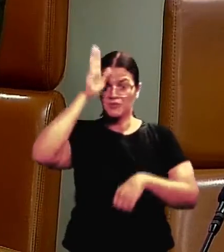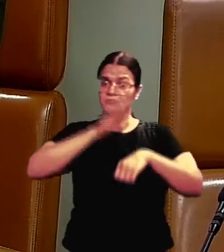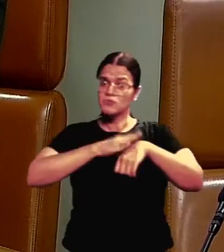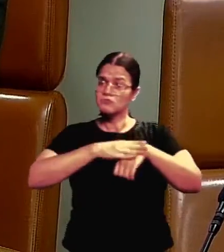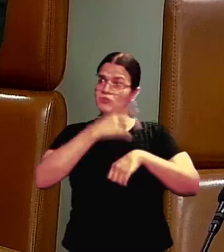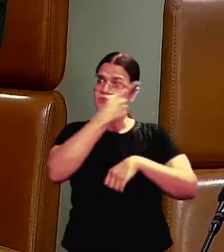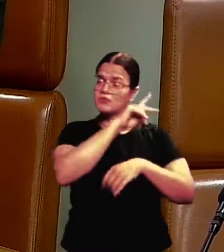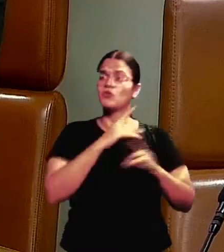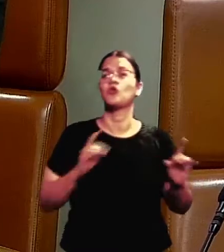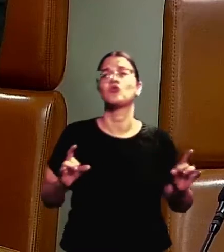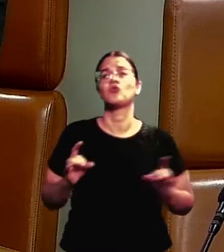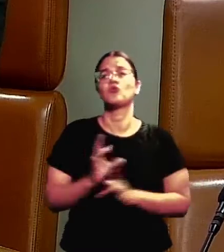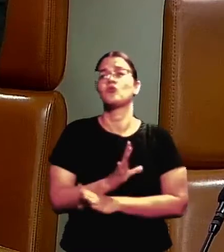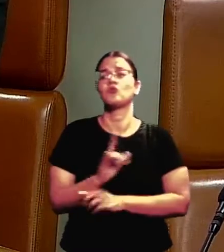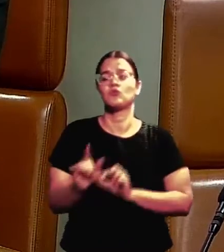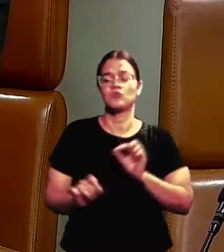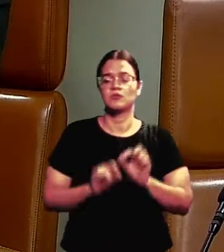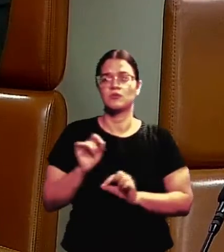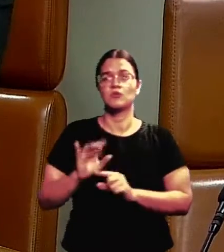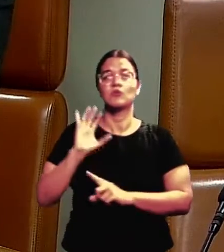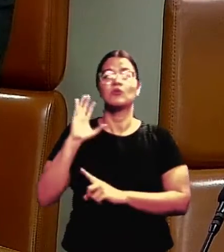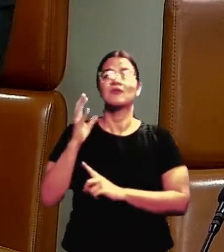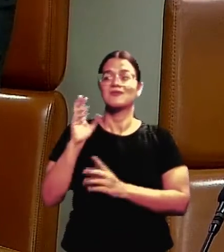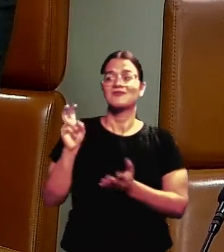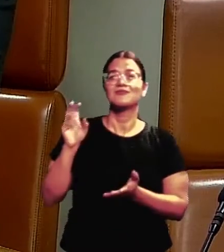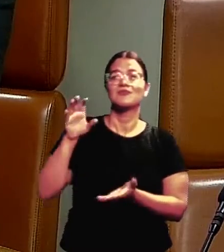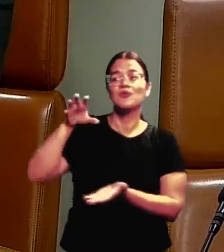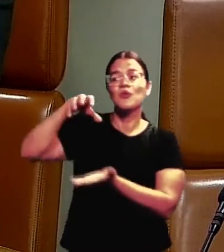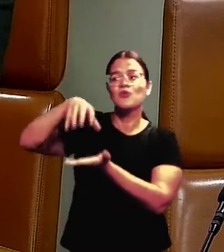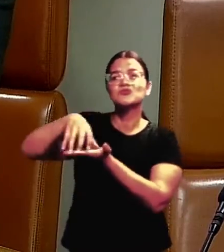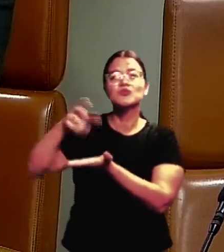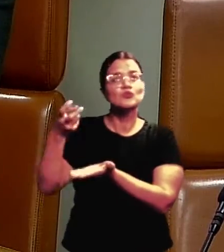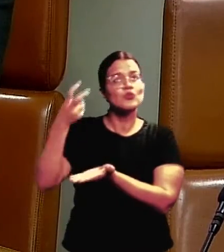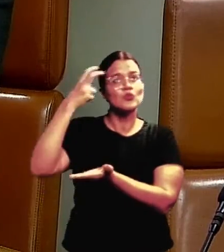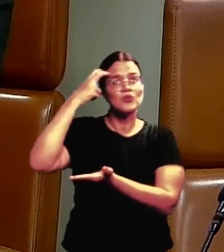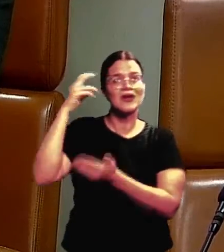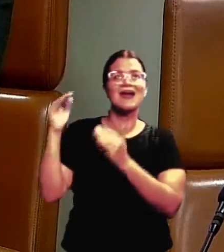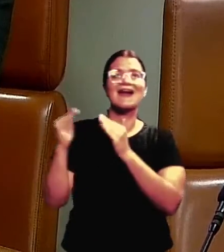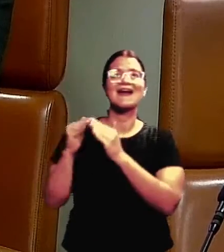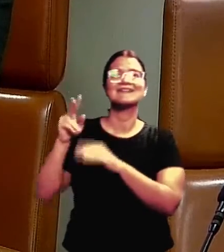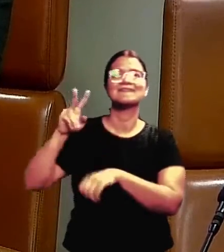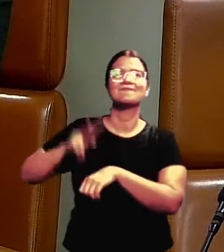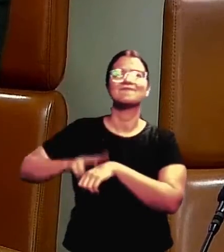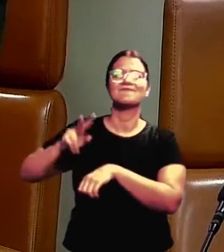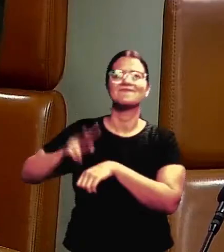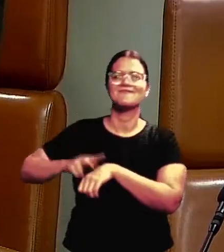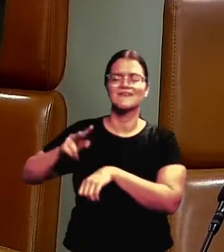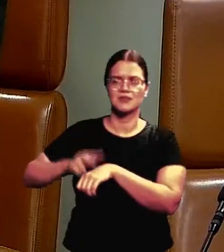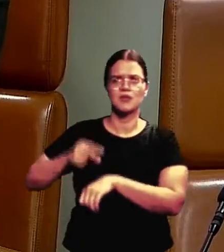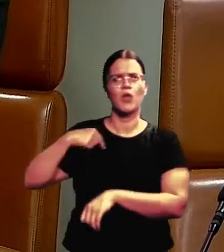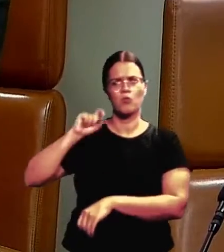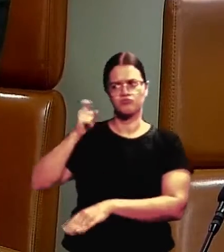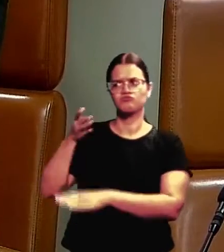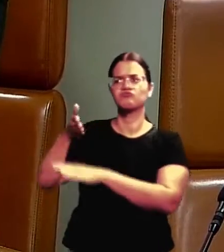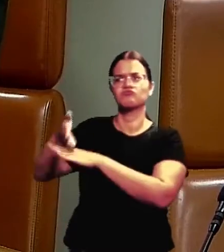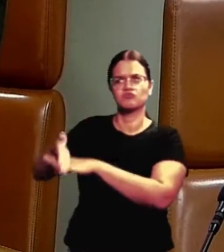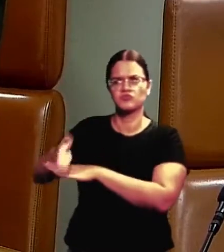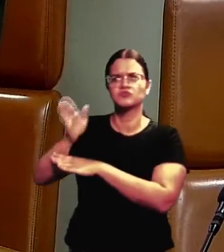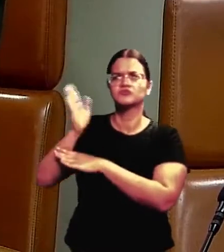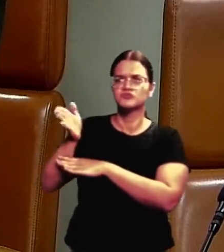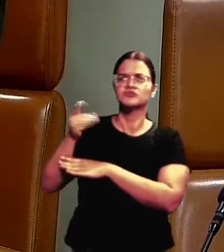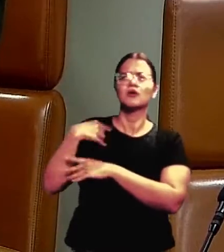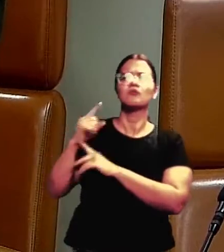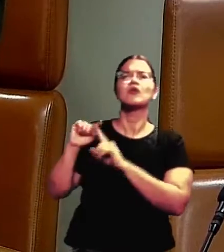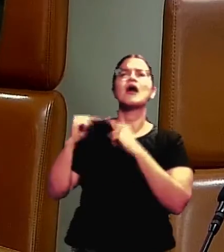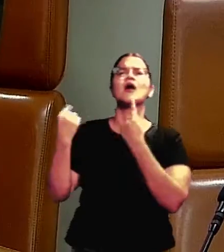ter concluído o Centro Cultural Casa de Vidro. Eu acho que é um processo importante, já estive lá algumas vezes, já